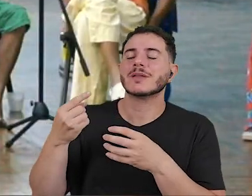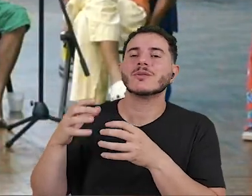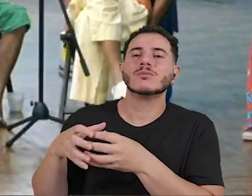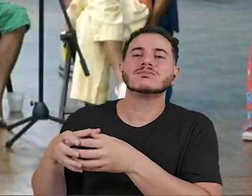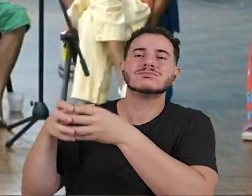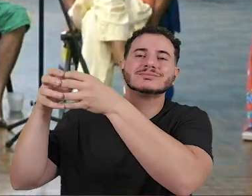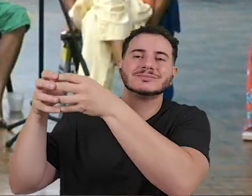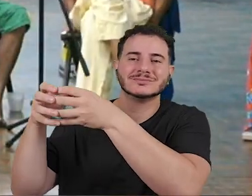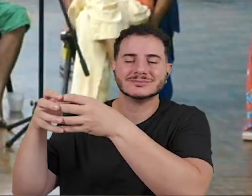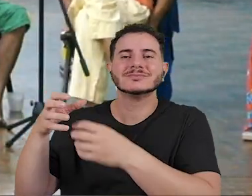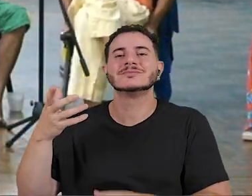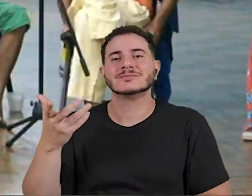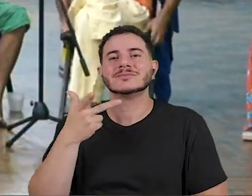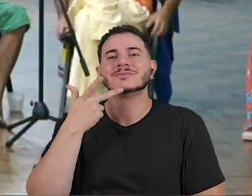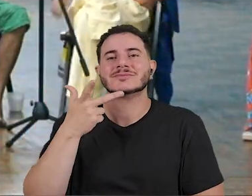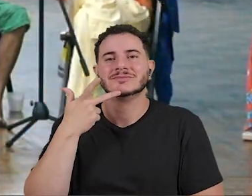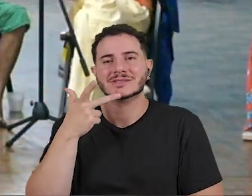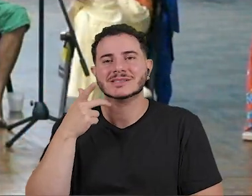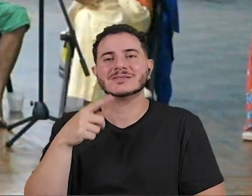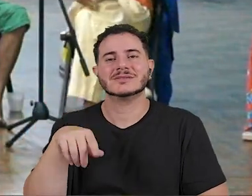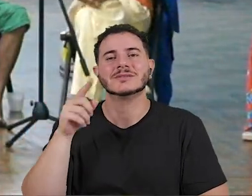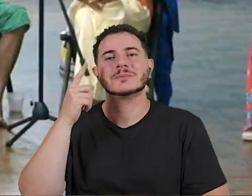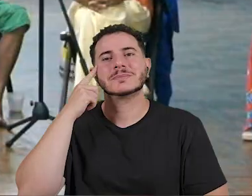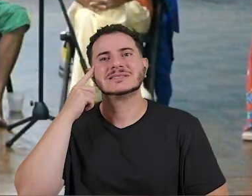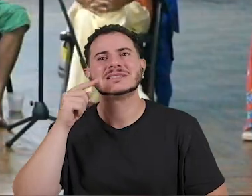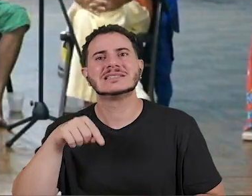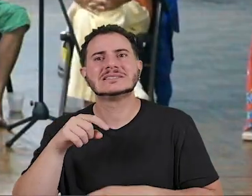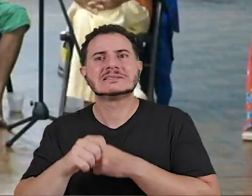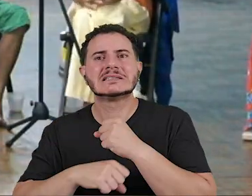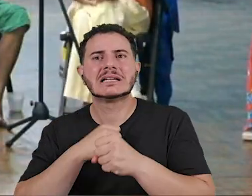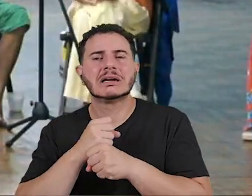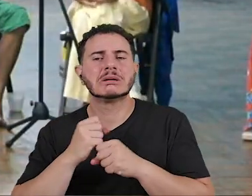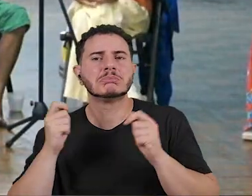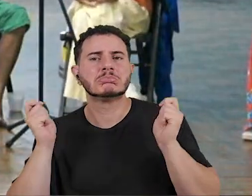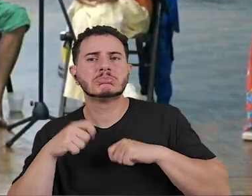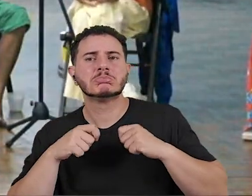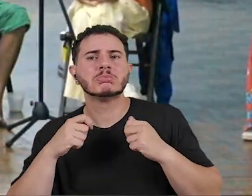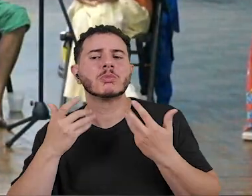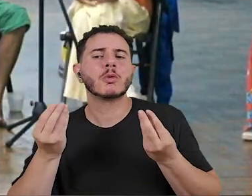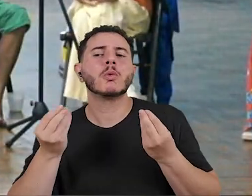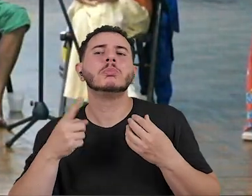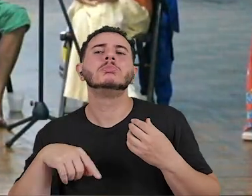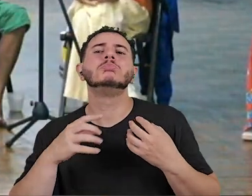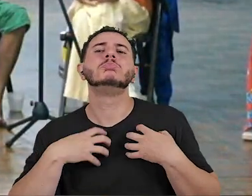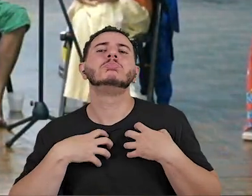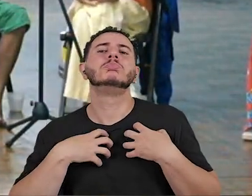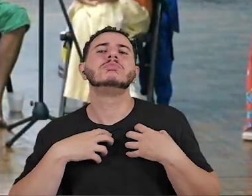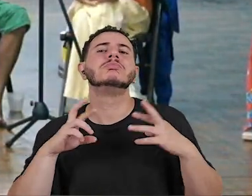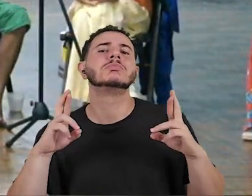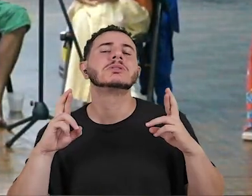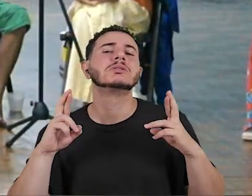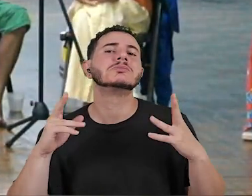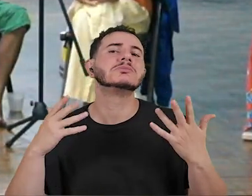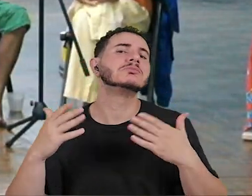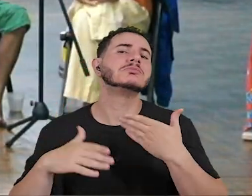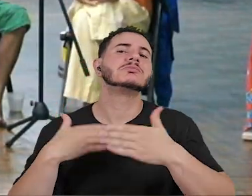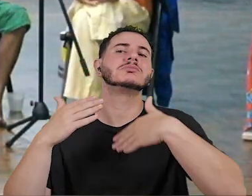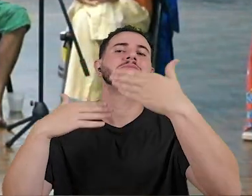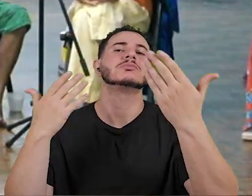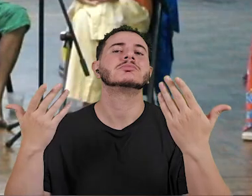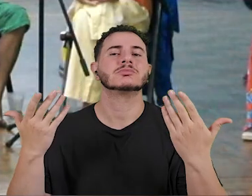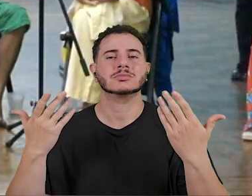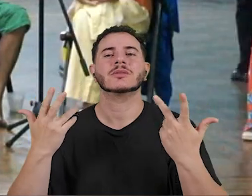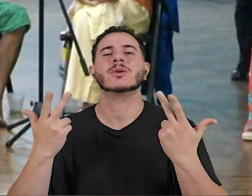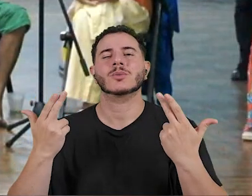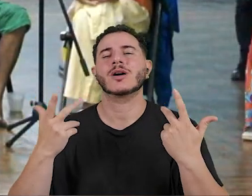como é que vai ser as expectativas. Eu acho que só um pouco que o Zeca perguntou já, né? Maurício, Maurício